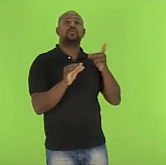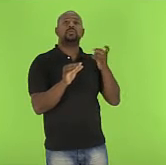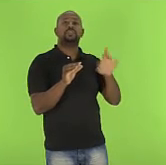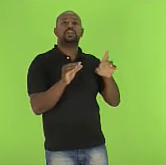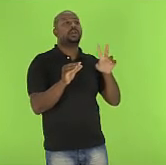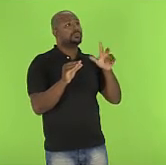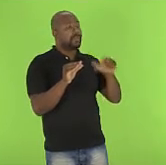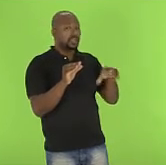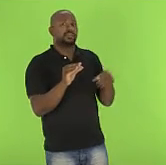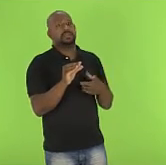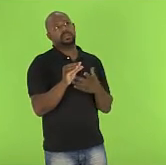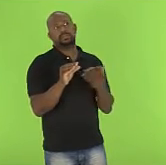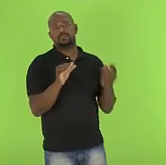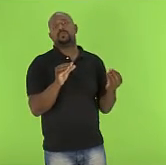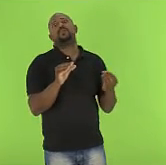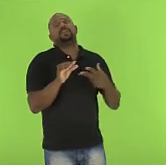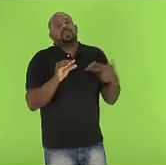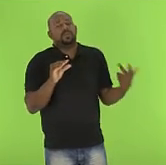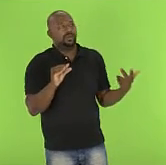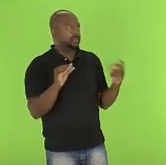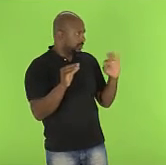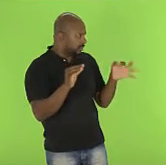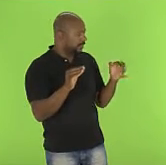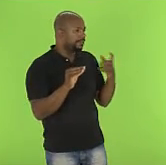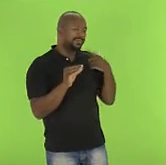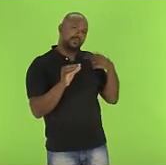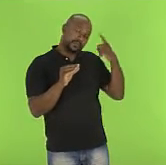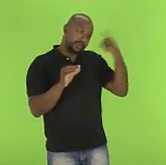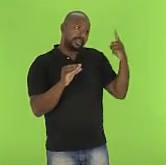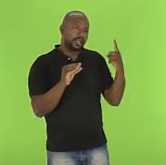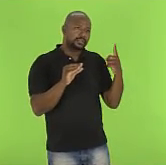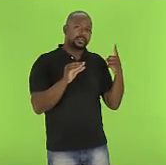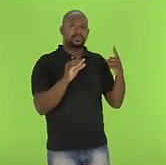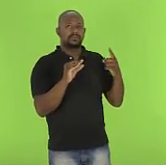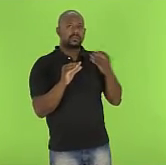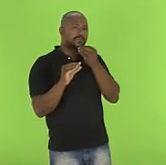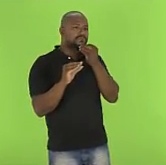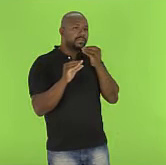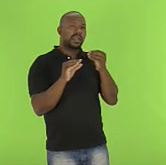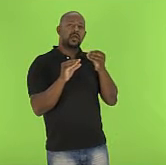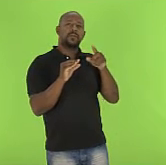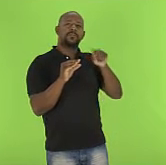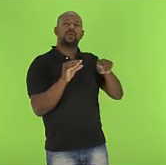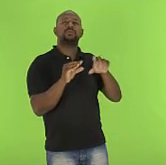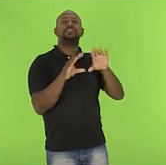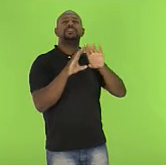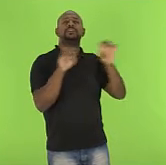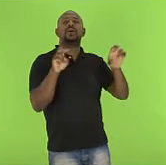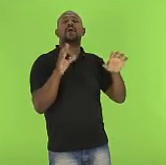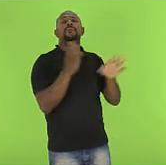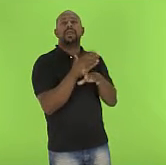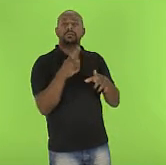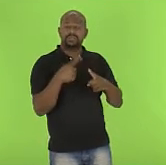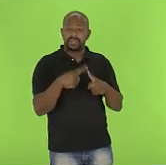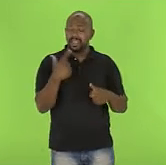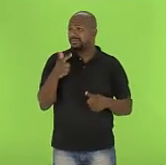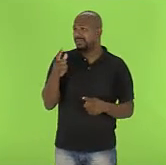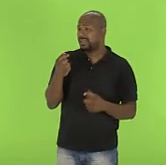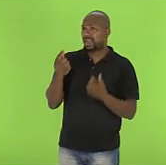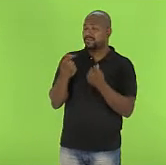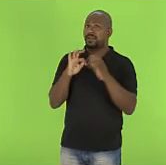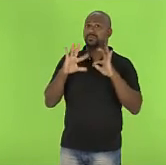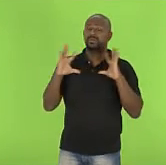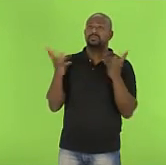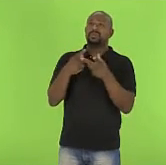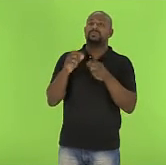veio do Aldir Blanc. Então nós temos muita coisa já. E aí tivemos a ideia de fazer o Ponto Ensaio Aberto. Porque como a gente não teria